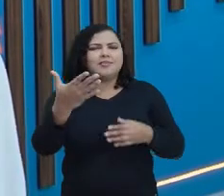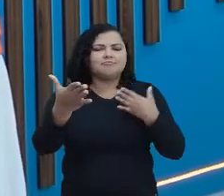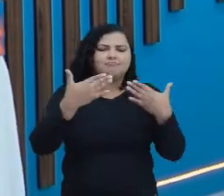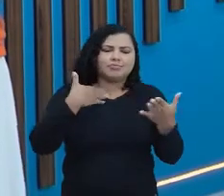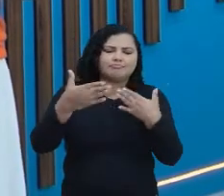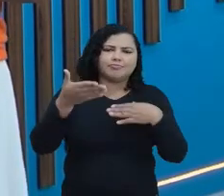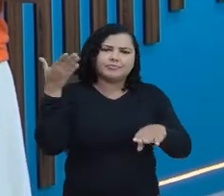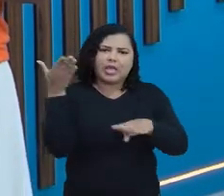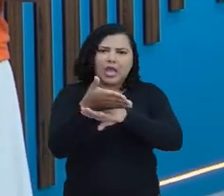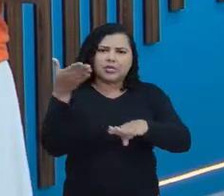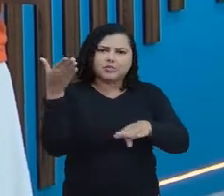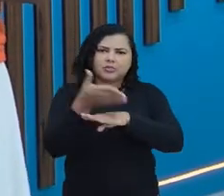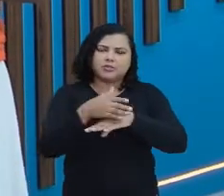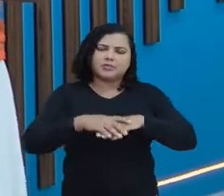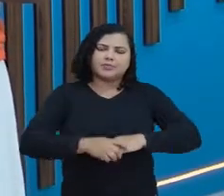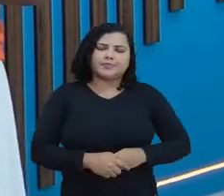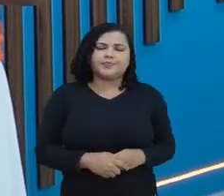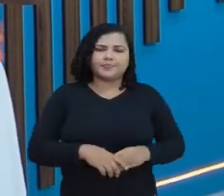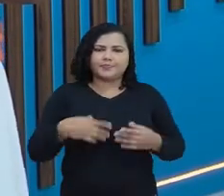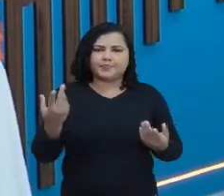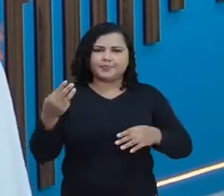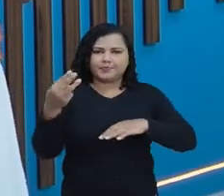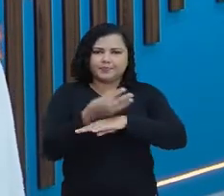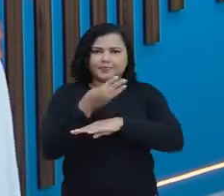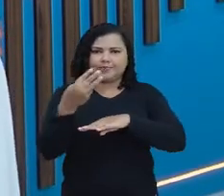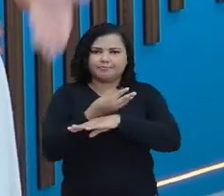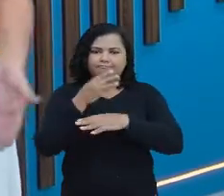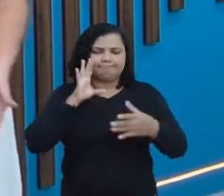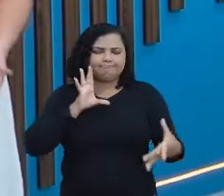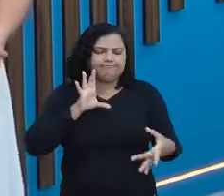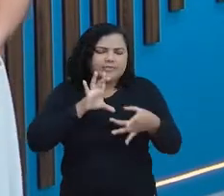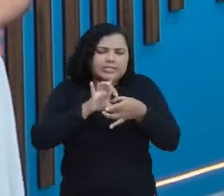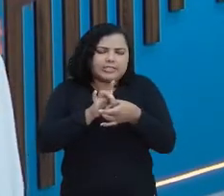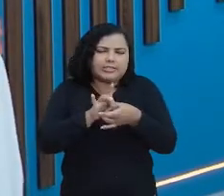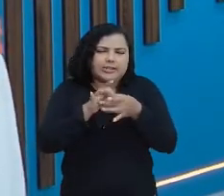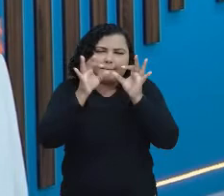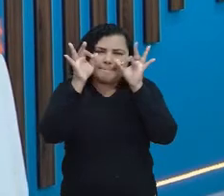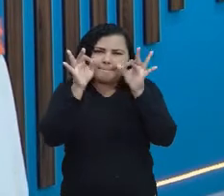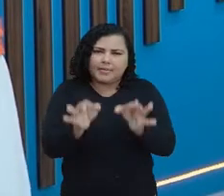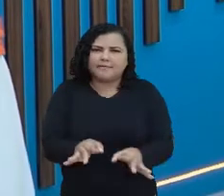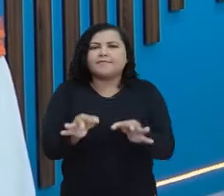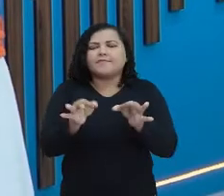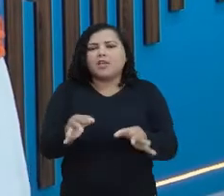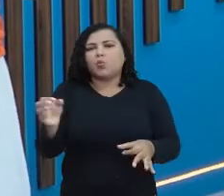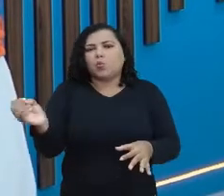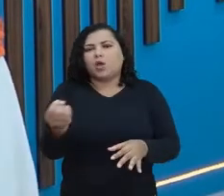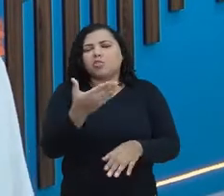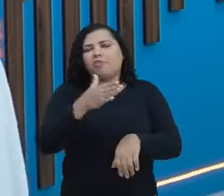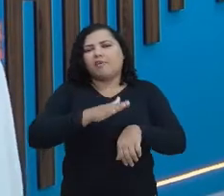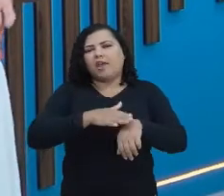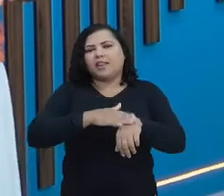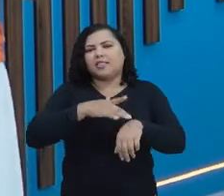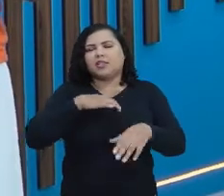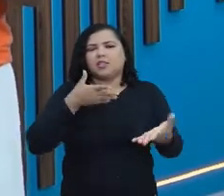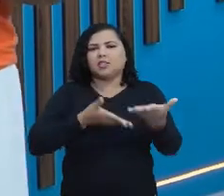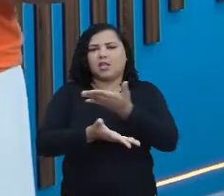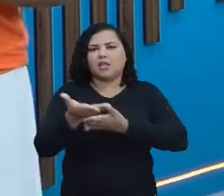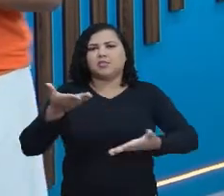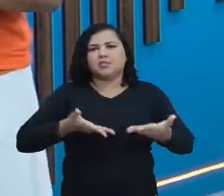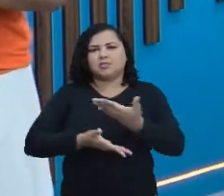de acesso. Então, o WhatsApp casou perfeitamente com essa nova realidade de